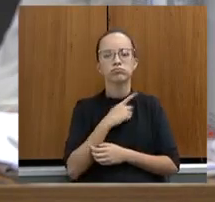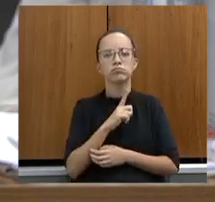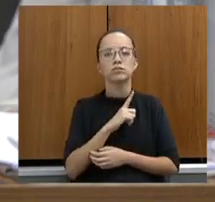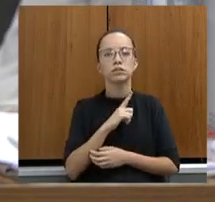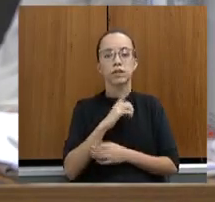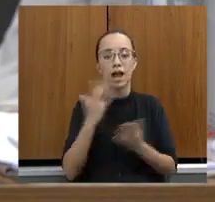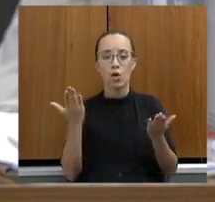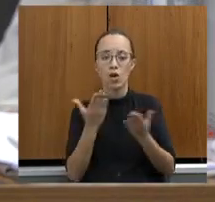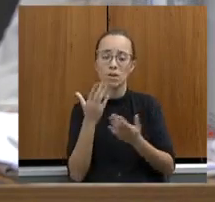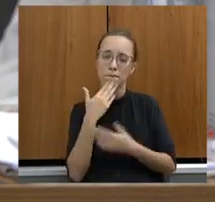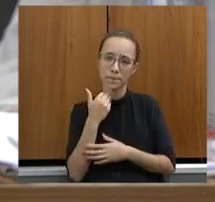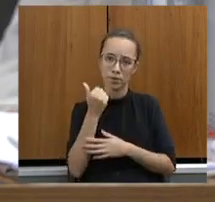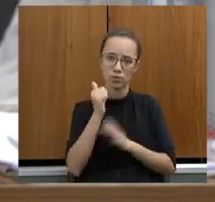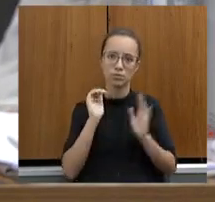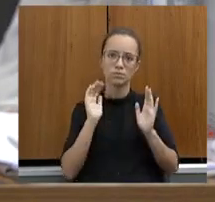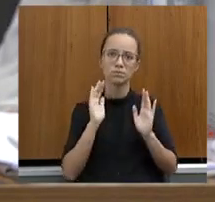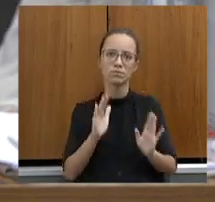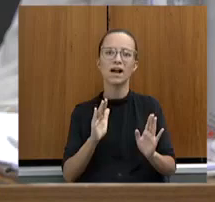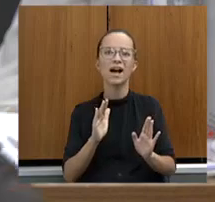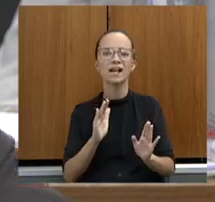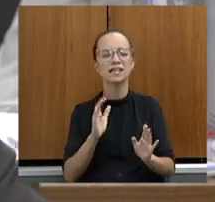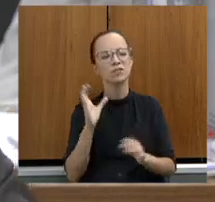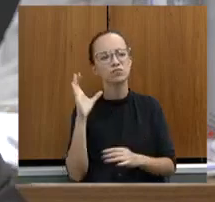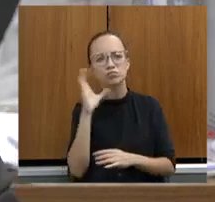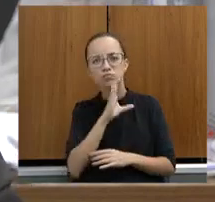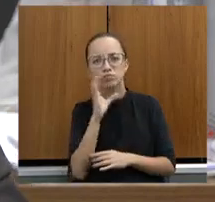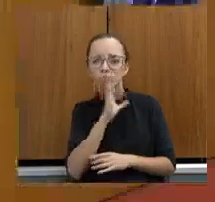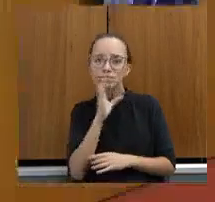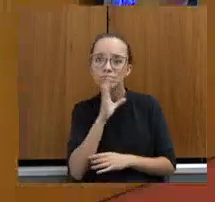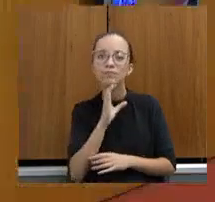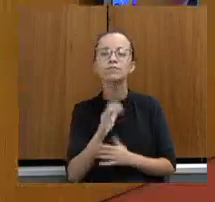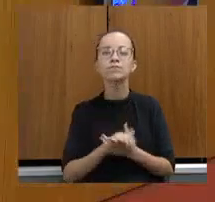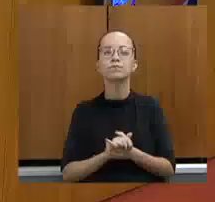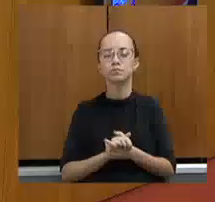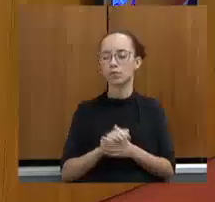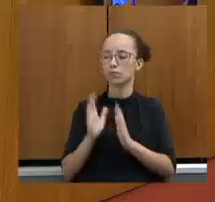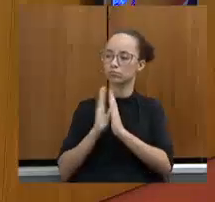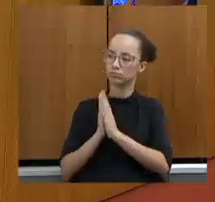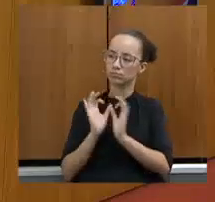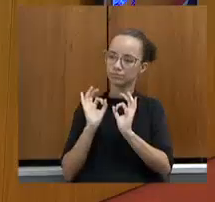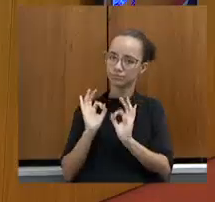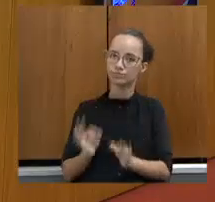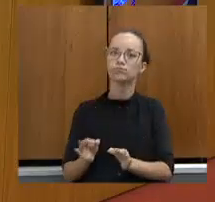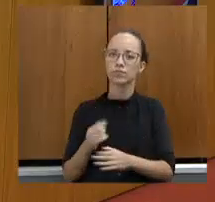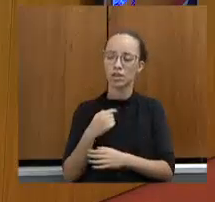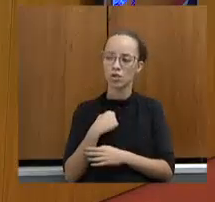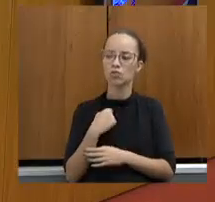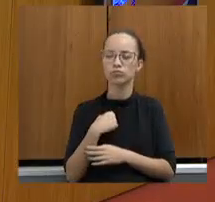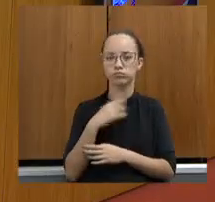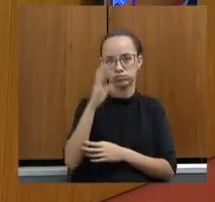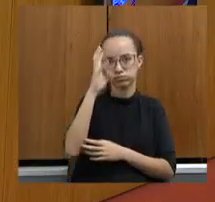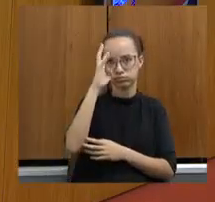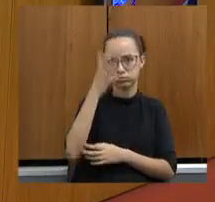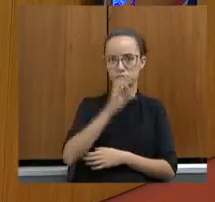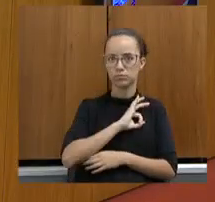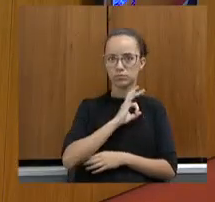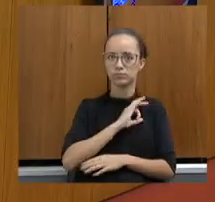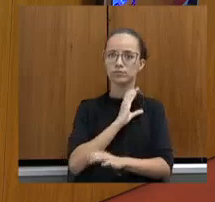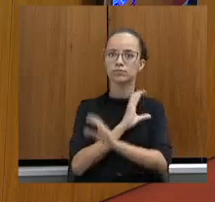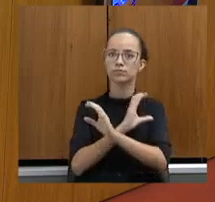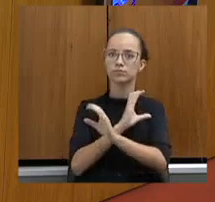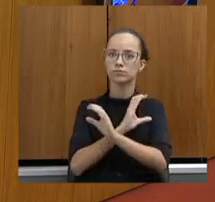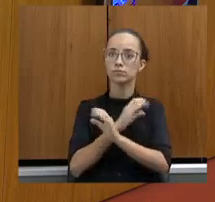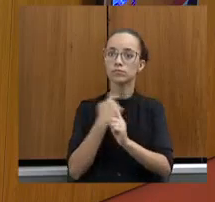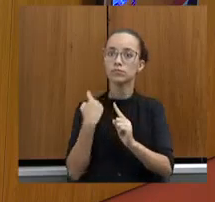deslanchou bastante agora é é puxar mais um pouquinho que a coisa fica em dia vai deixar que eu farei o o os alinhamentos inclusive com a própria Polícia Civil porque realmente